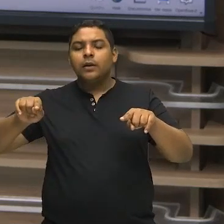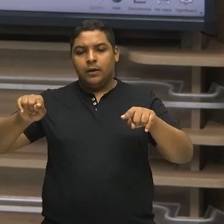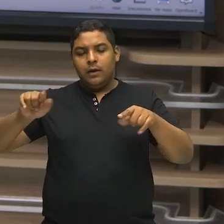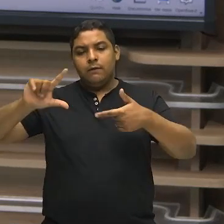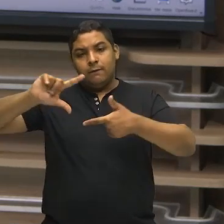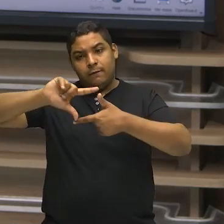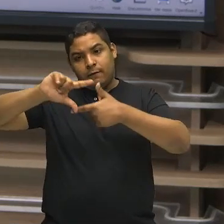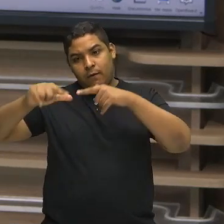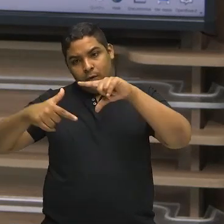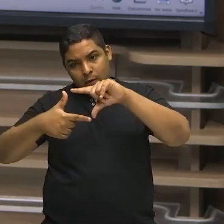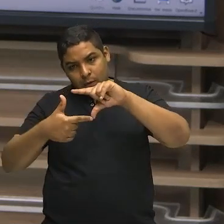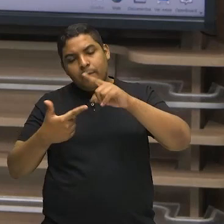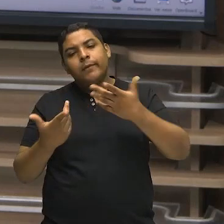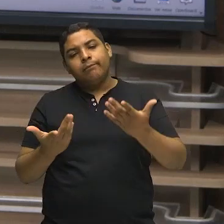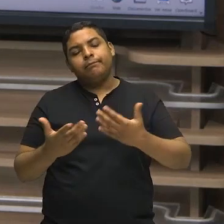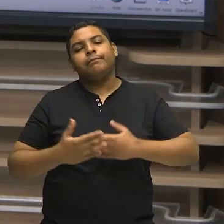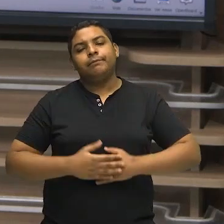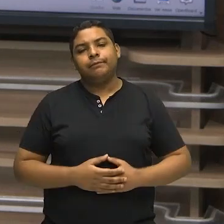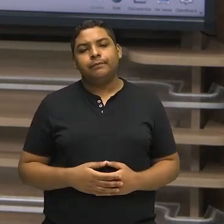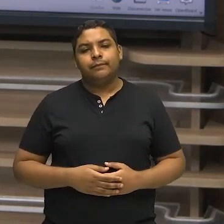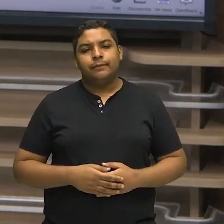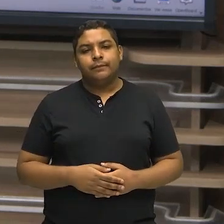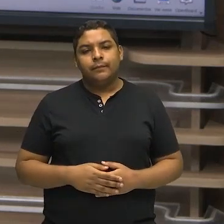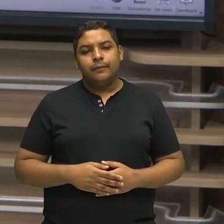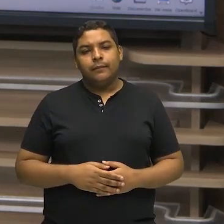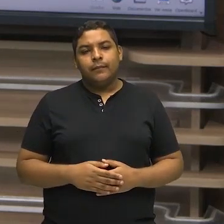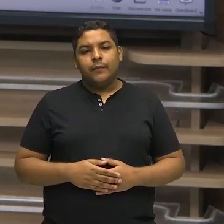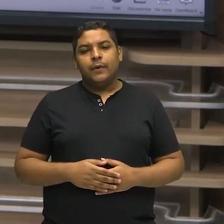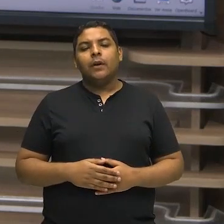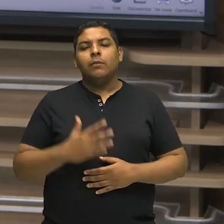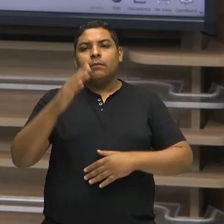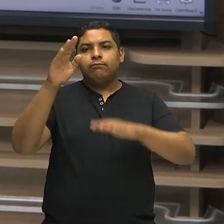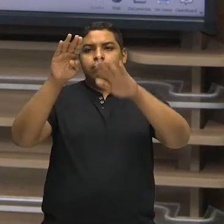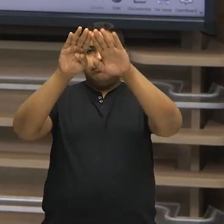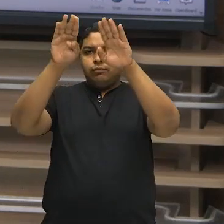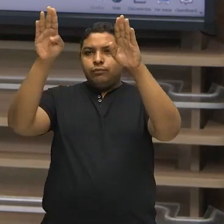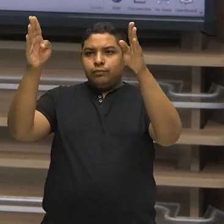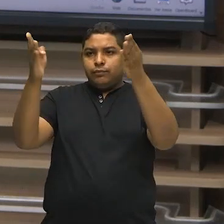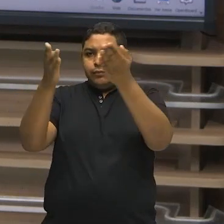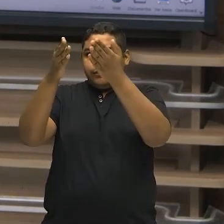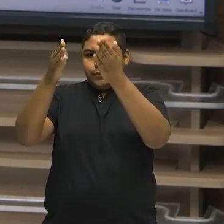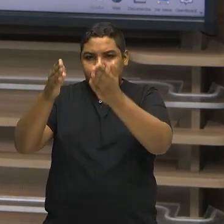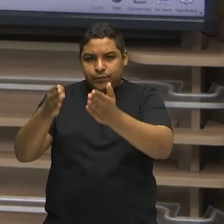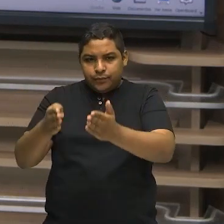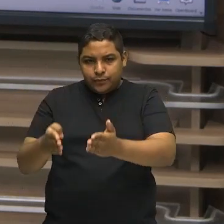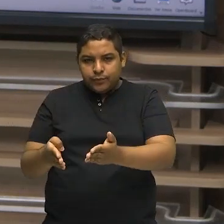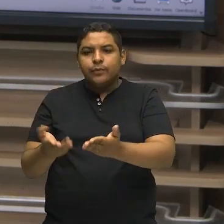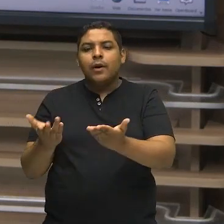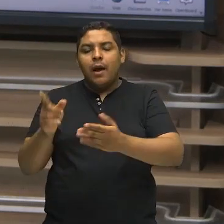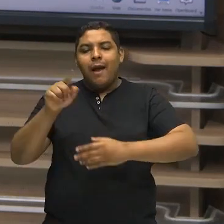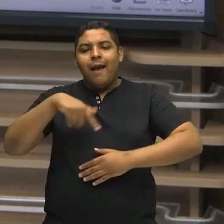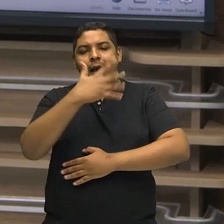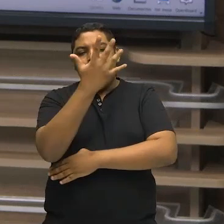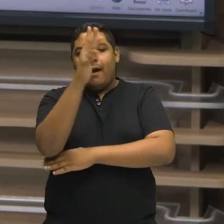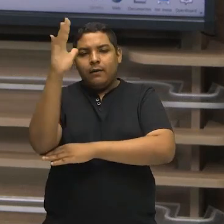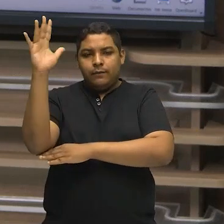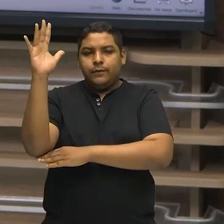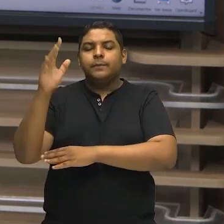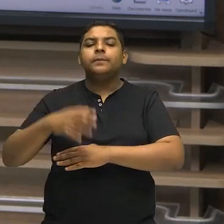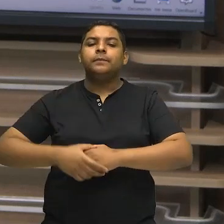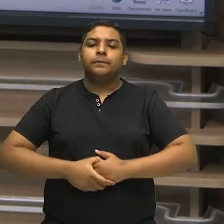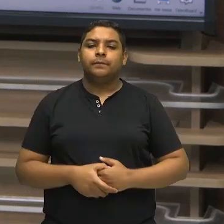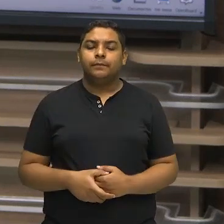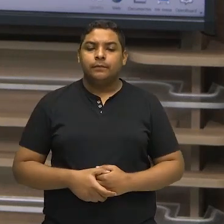ela contornar esse desenho, vai surgir o que? A forma da árvore. E por último, o que ela